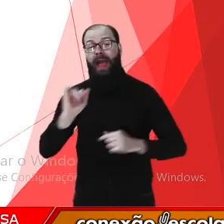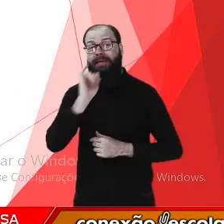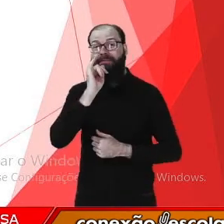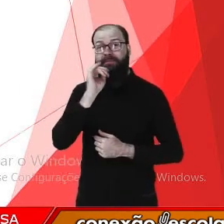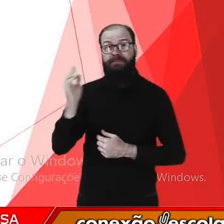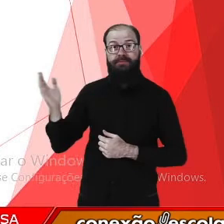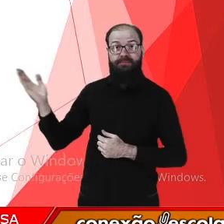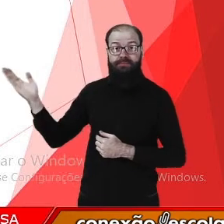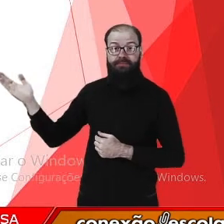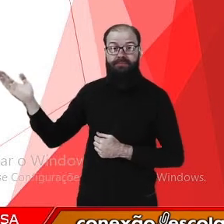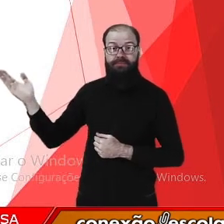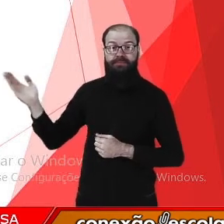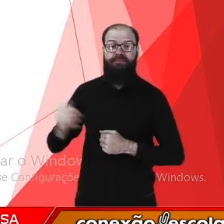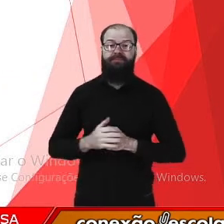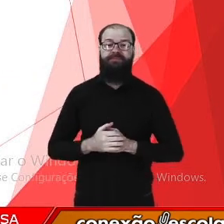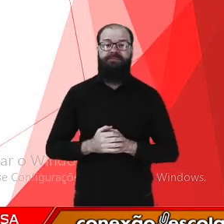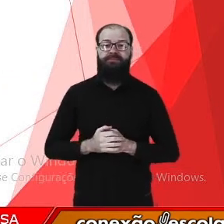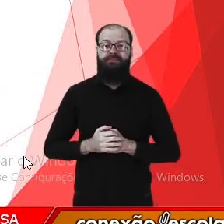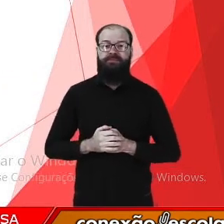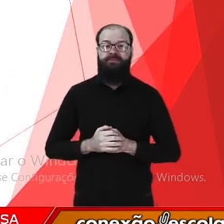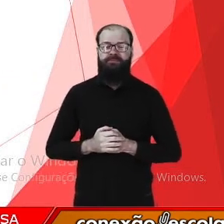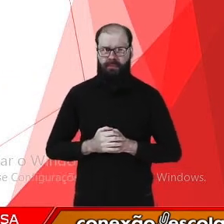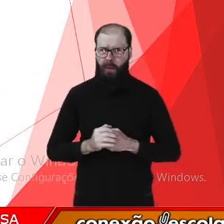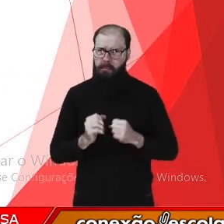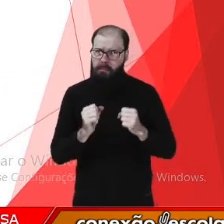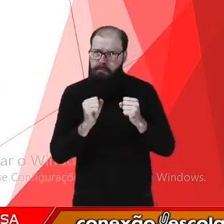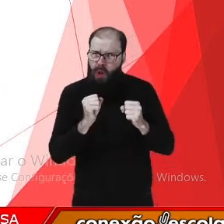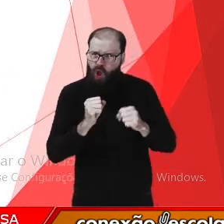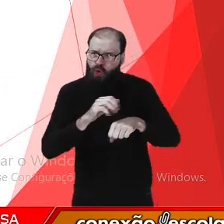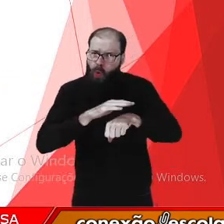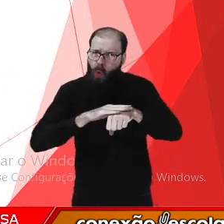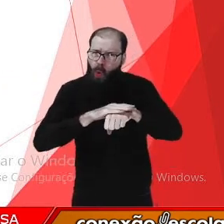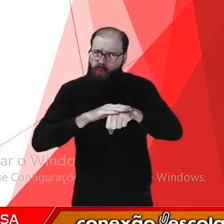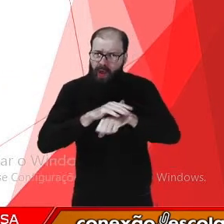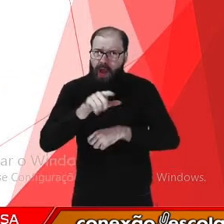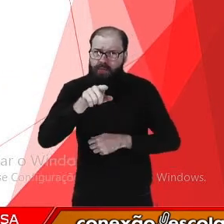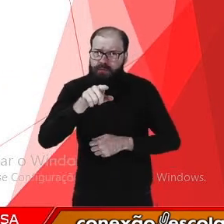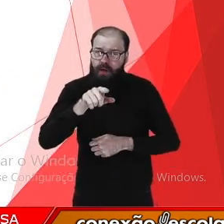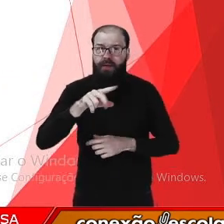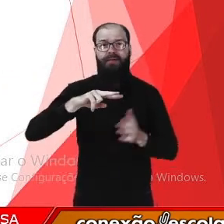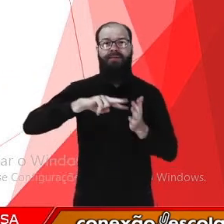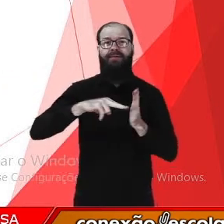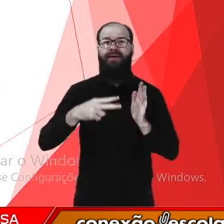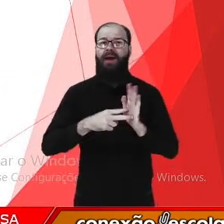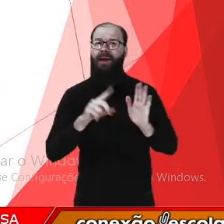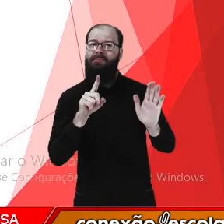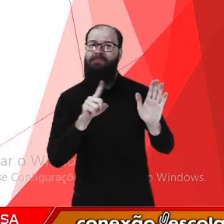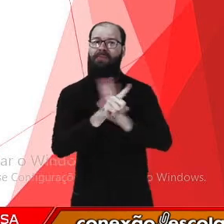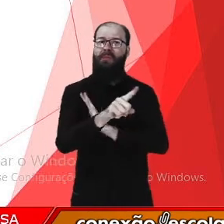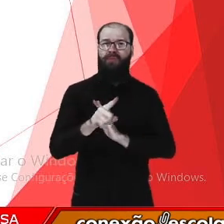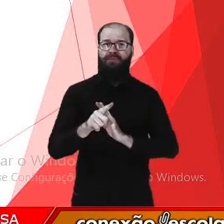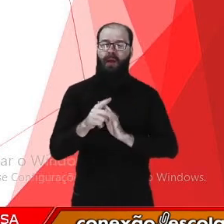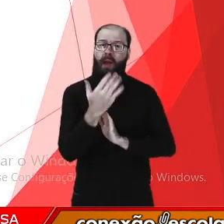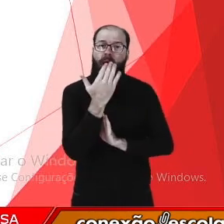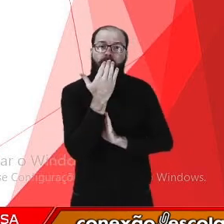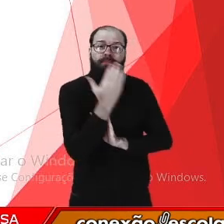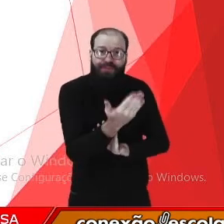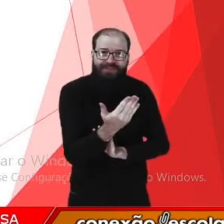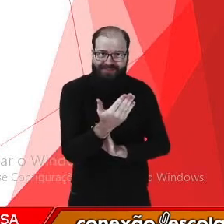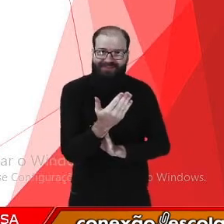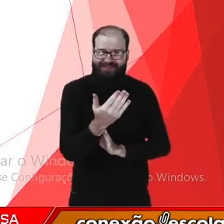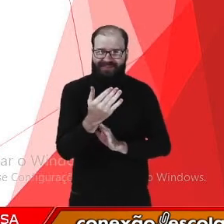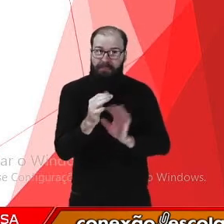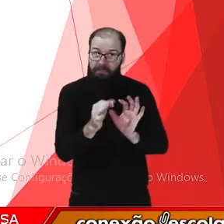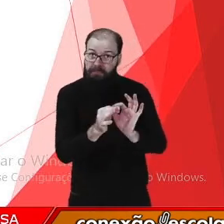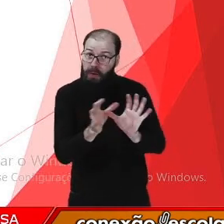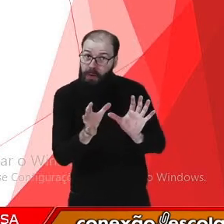you? Can I talk to you? Posso falar com você? É um pedido, uma permissão. Observem que são